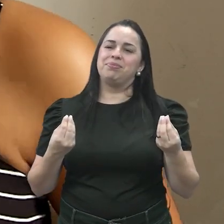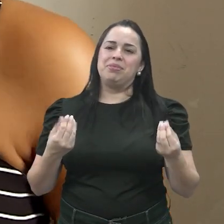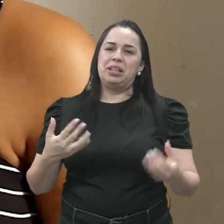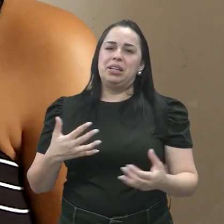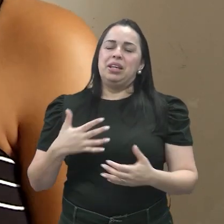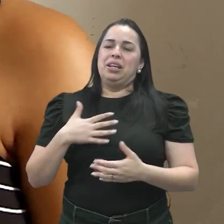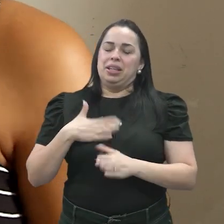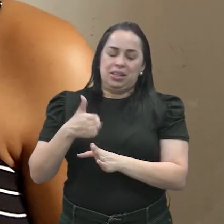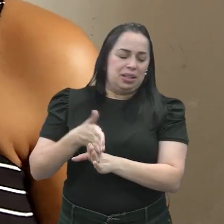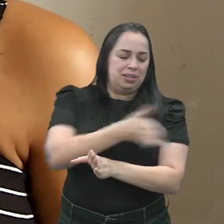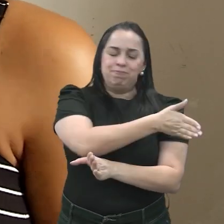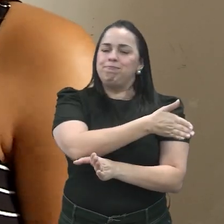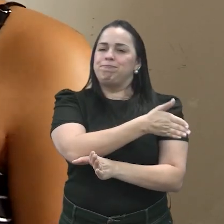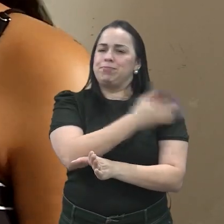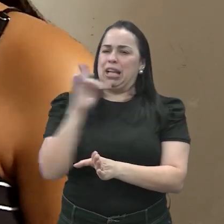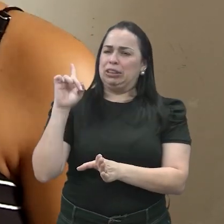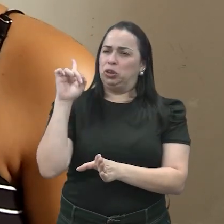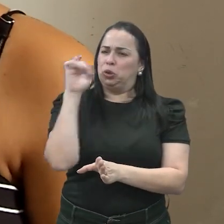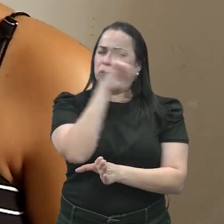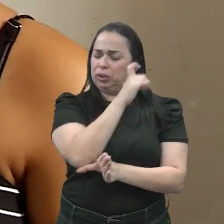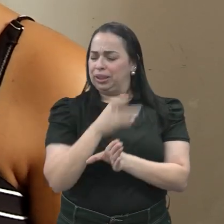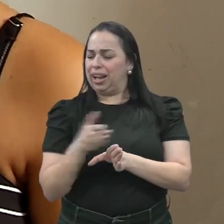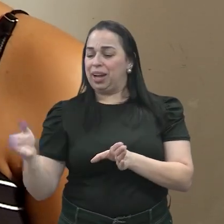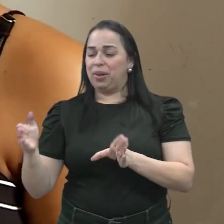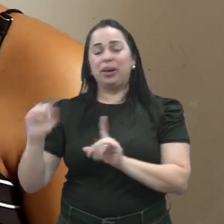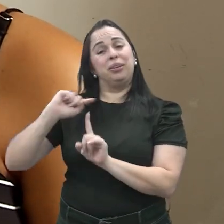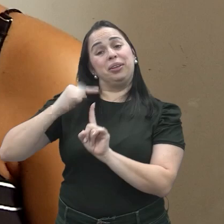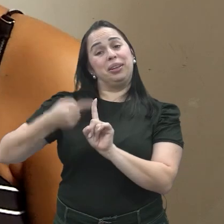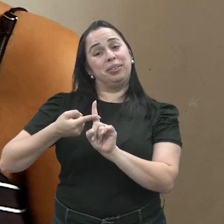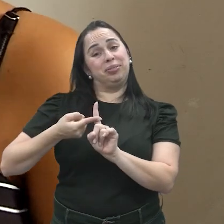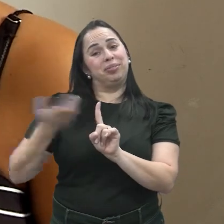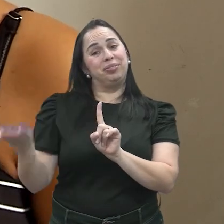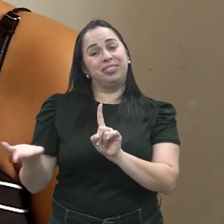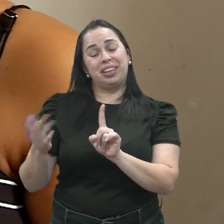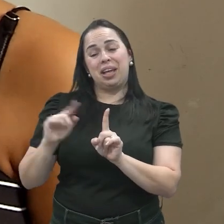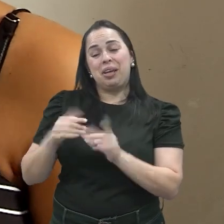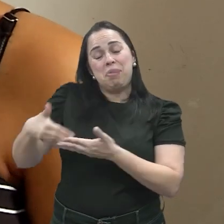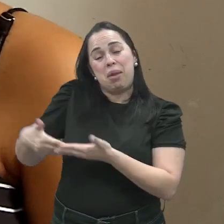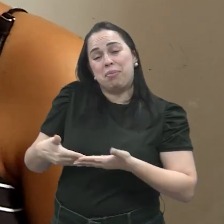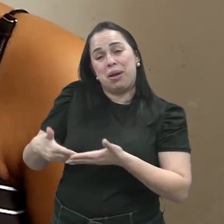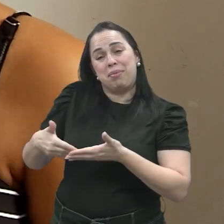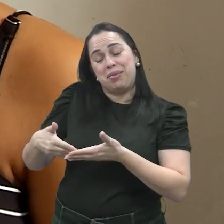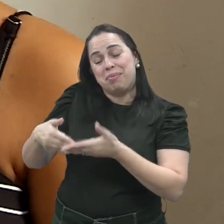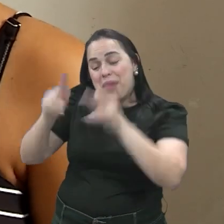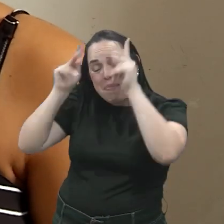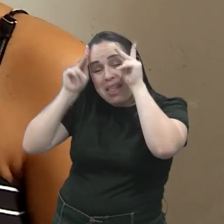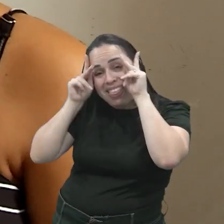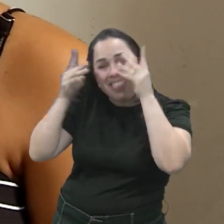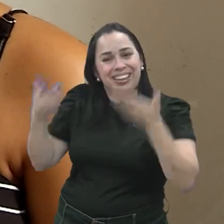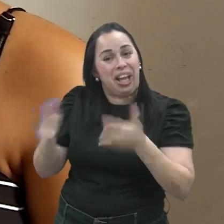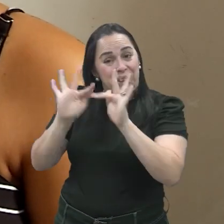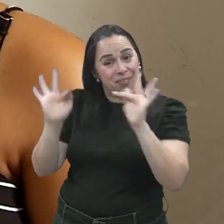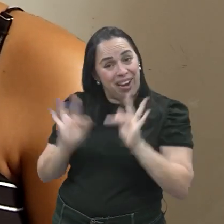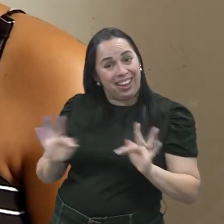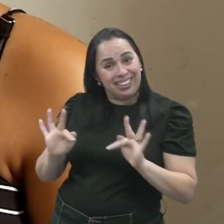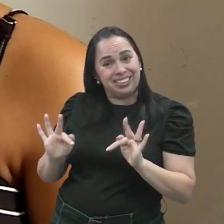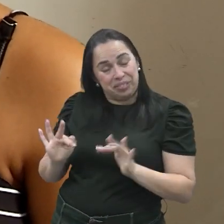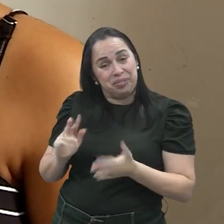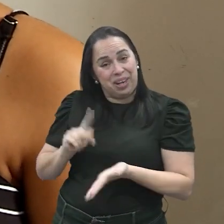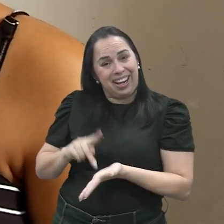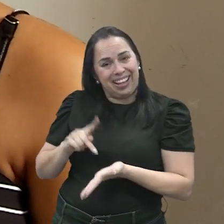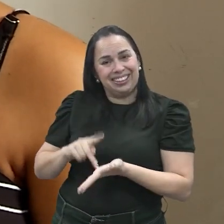gratificante demais, depois de ter passado por tudo que eu já passei e agora esperando minha filha, minha princesinha. Então, eu estou muito